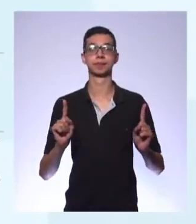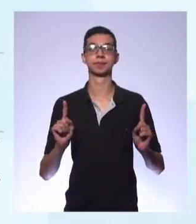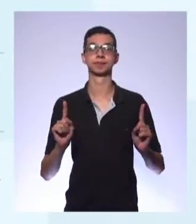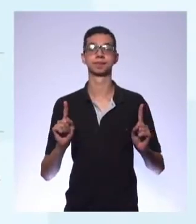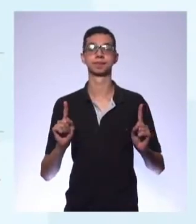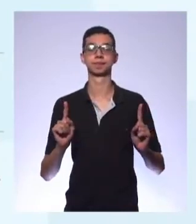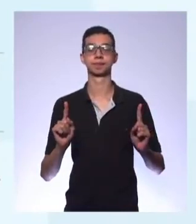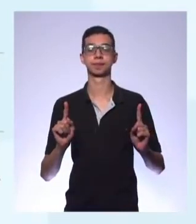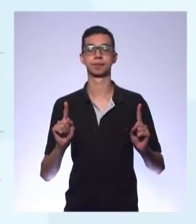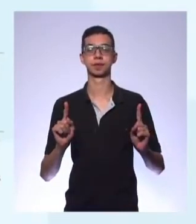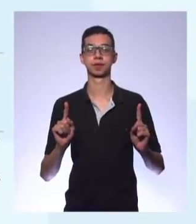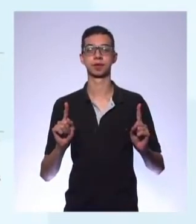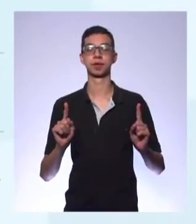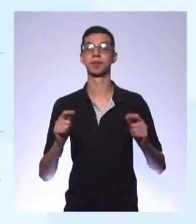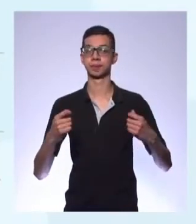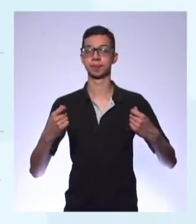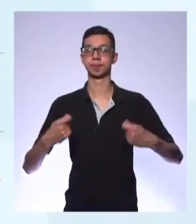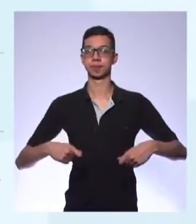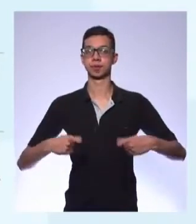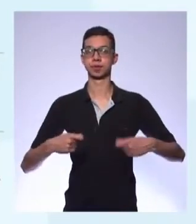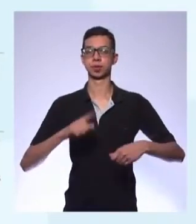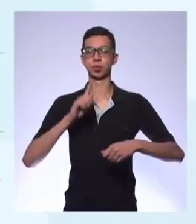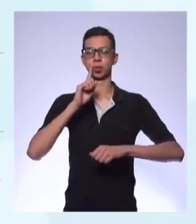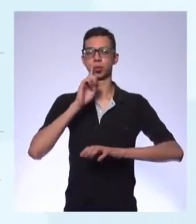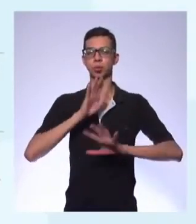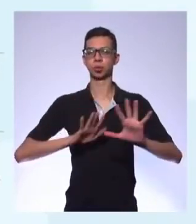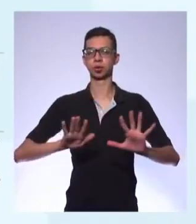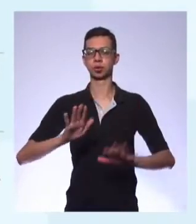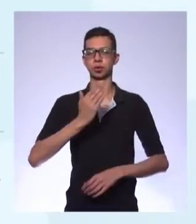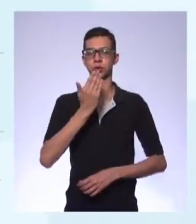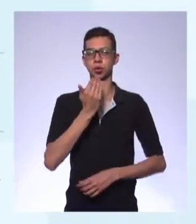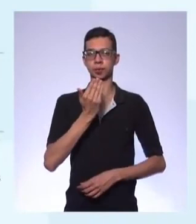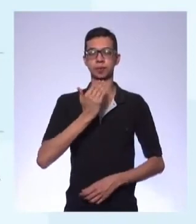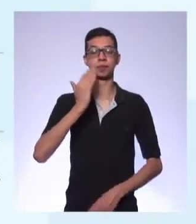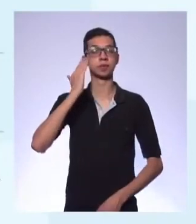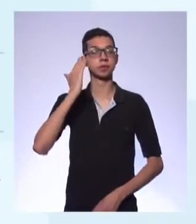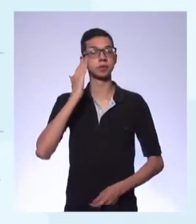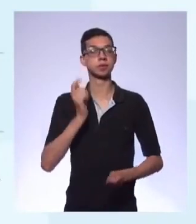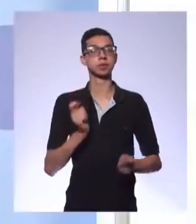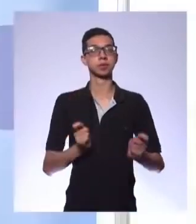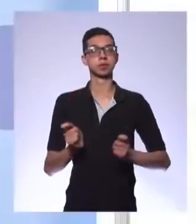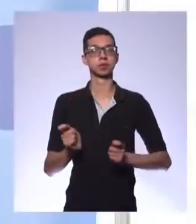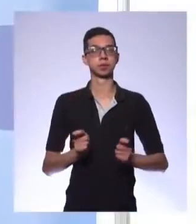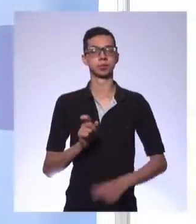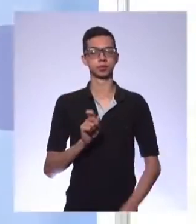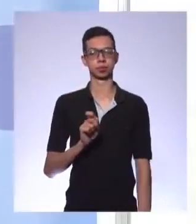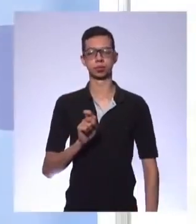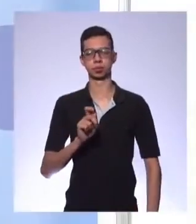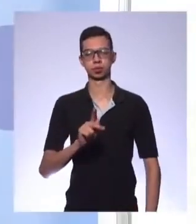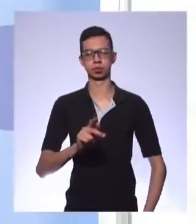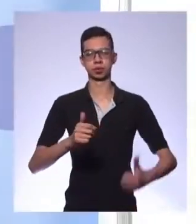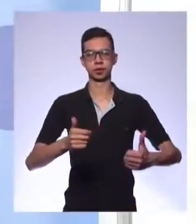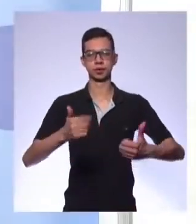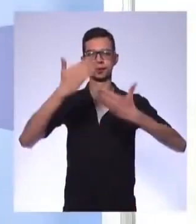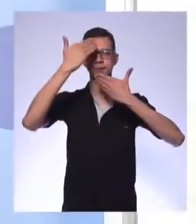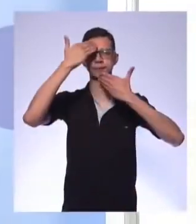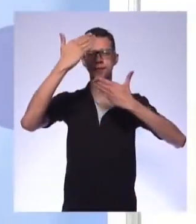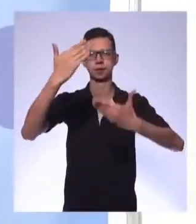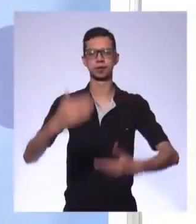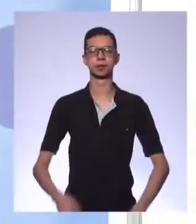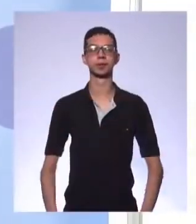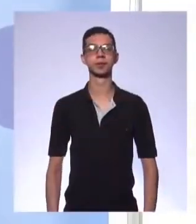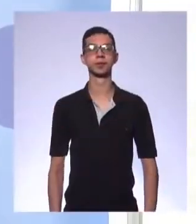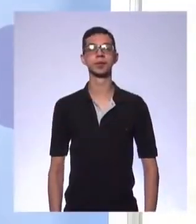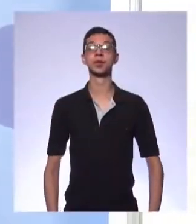que ter moderação ao ingerir. Tá ok? Isso, muito obrigado. Gente, então